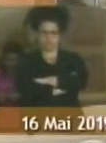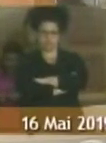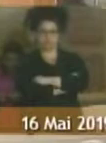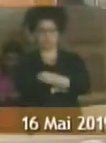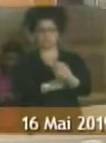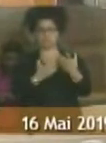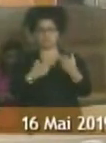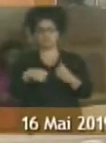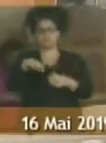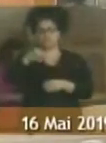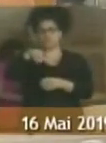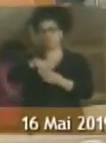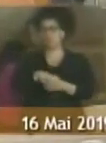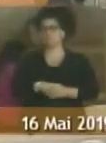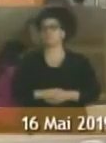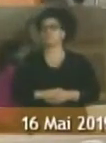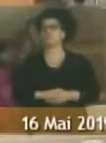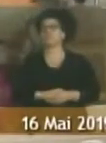Aprovado por 9 votos.